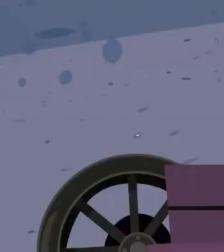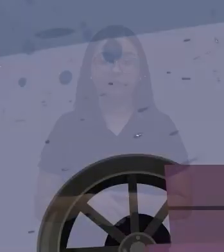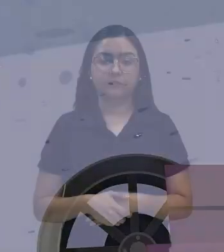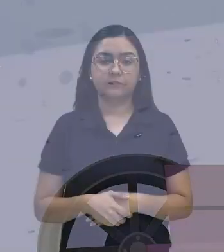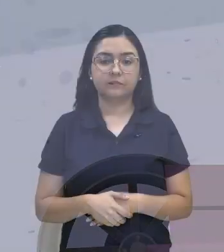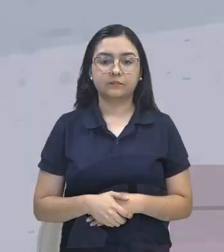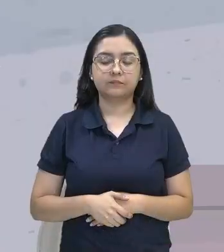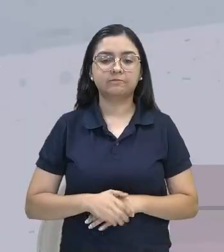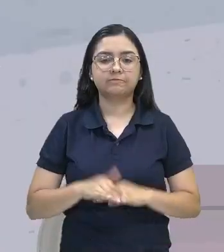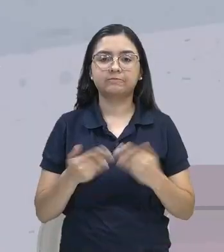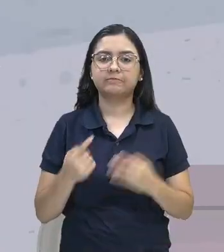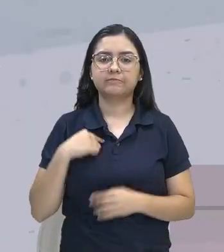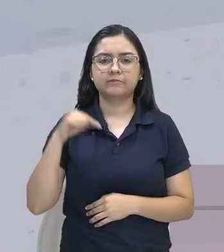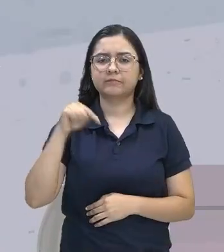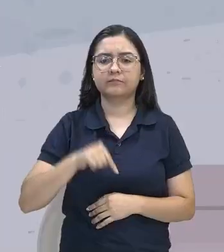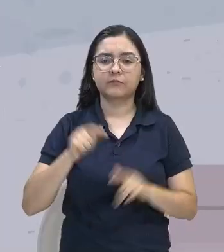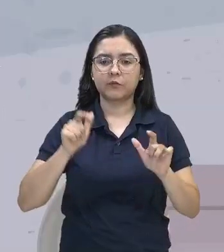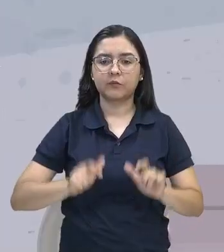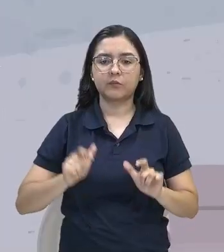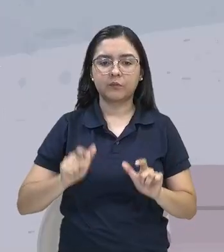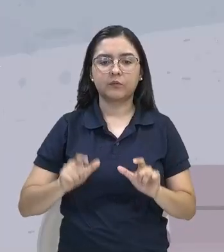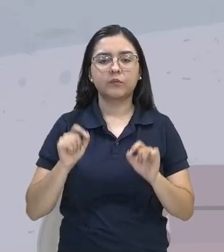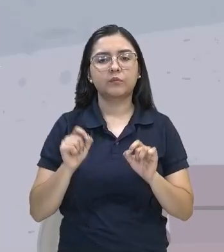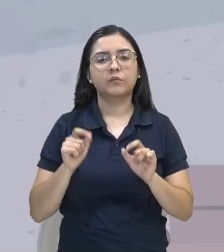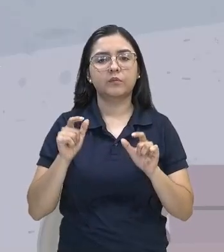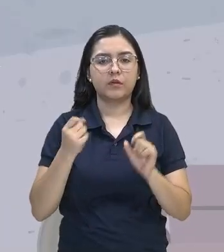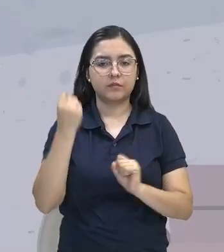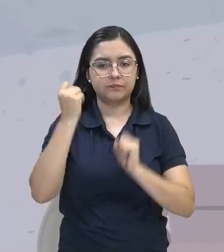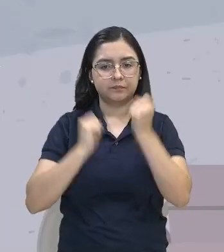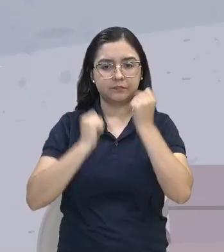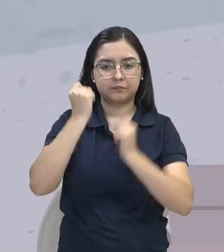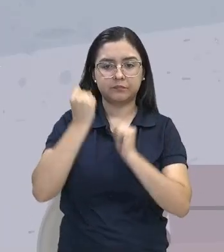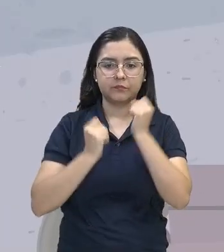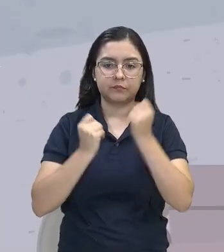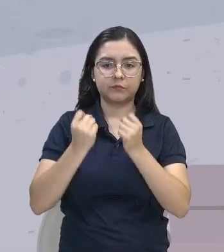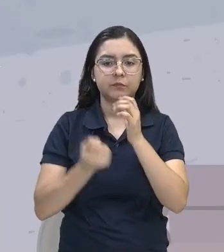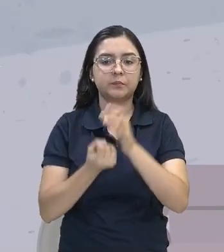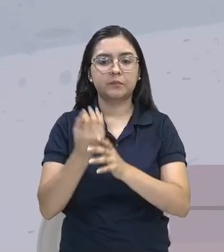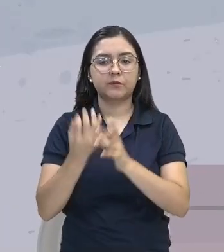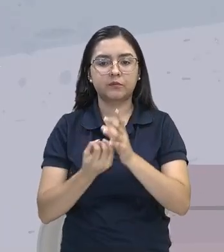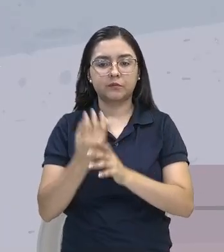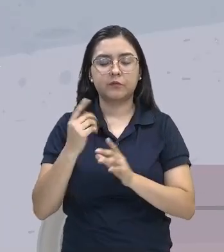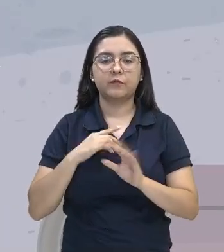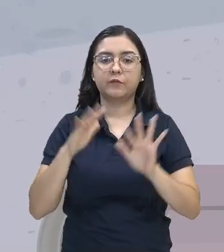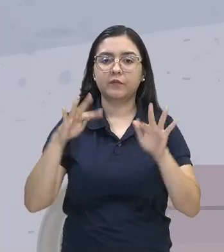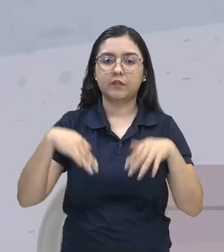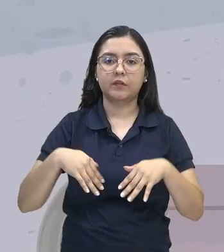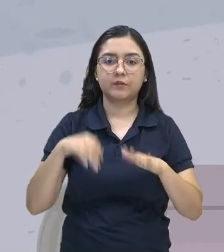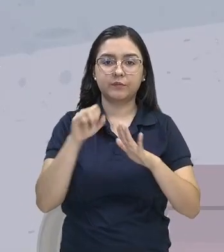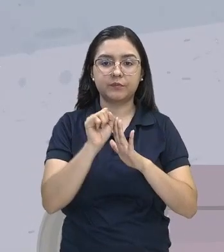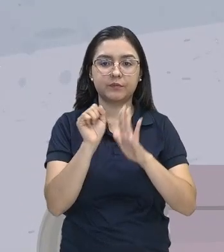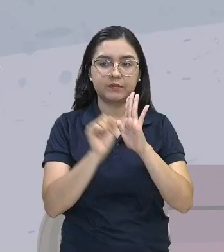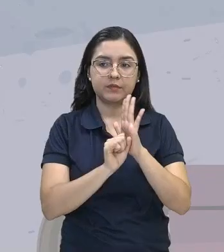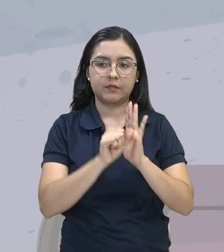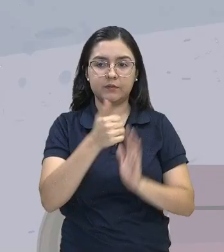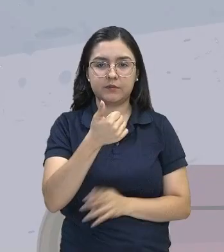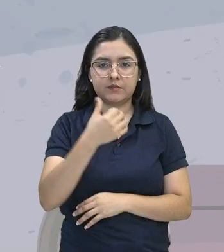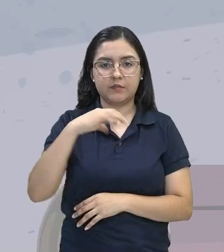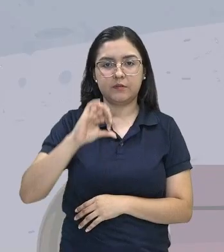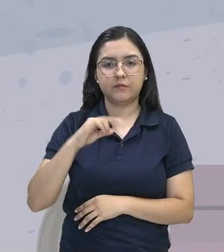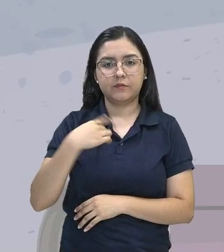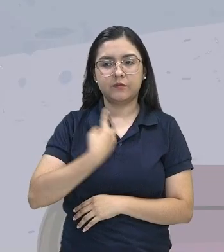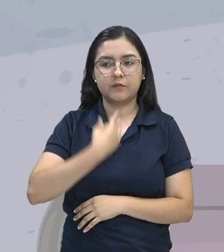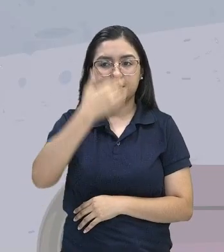Aonde eu vim parar, galera? Em uma linha de montagem, precisamente ali do final do século XIX, para a gente